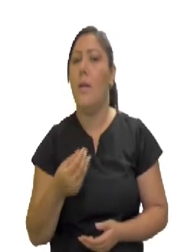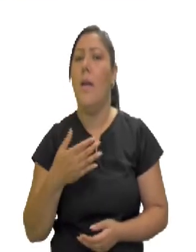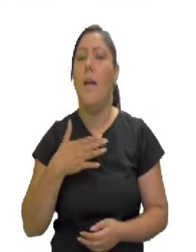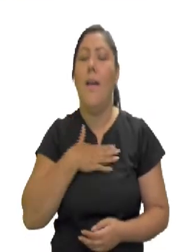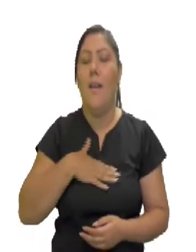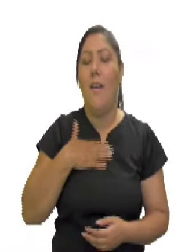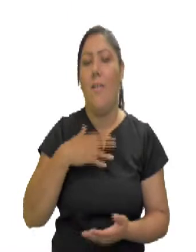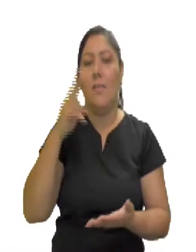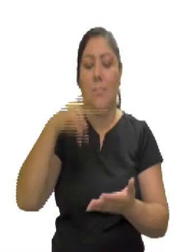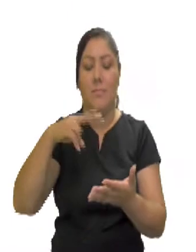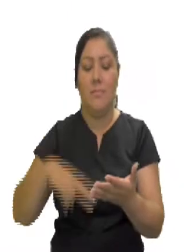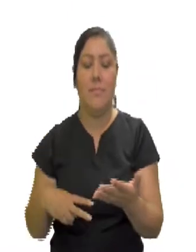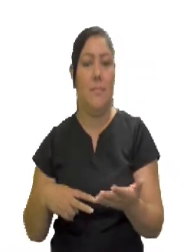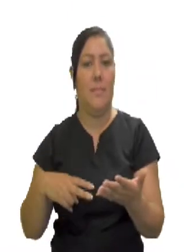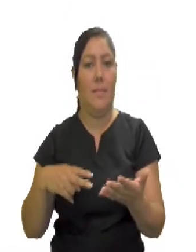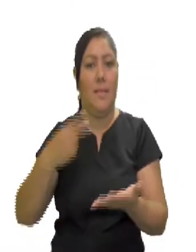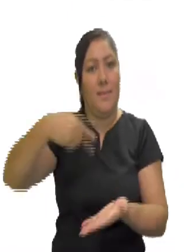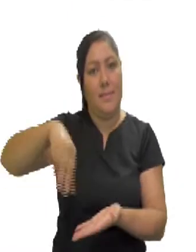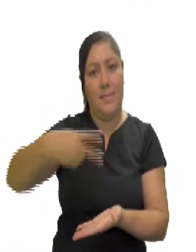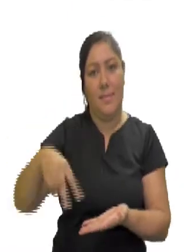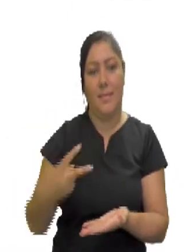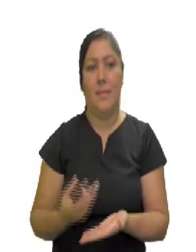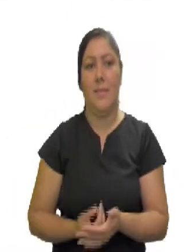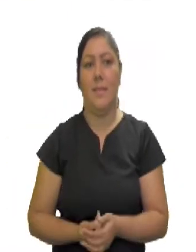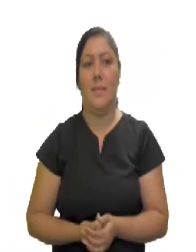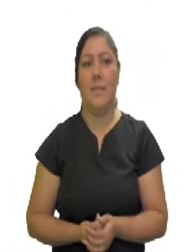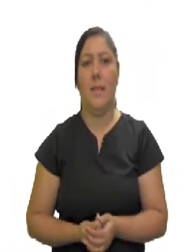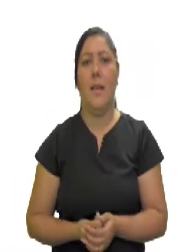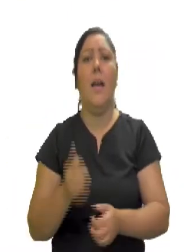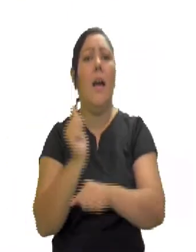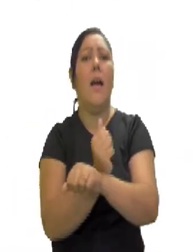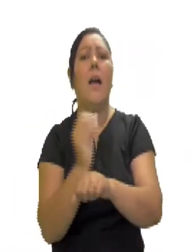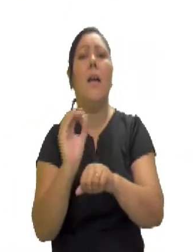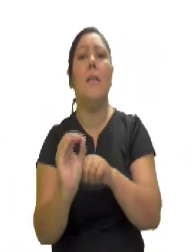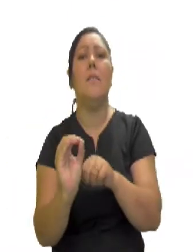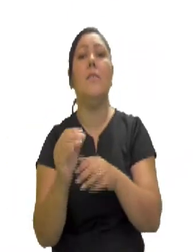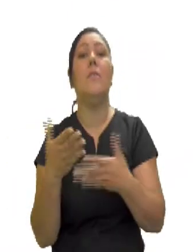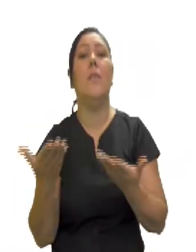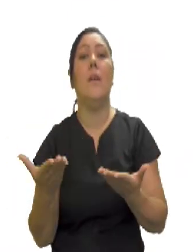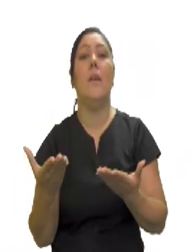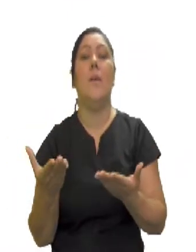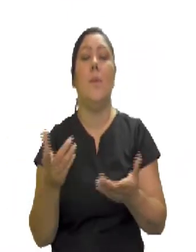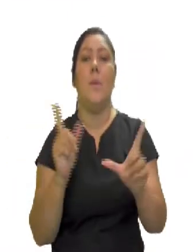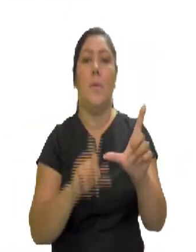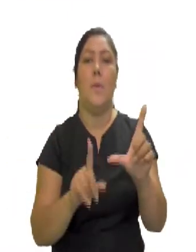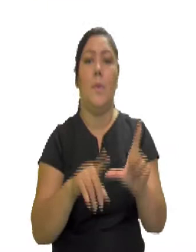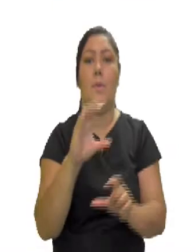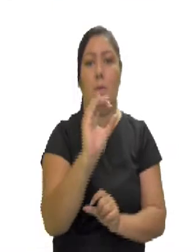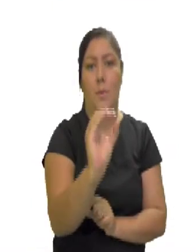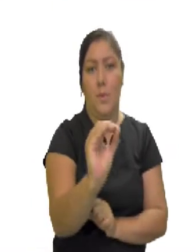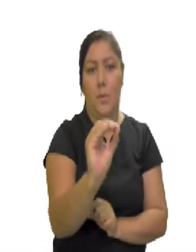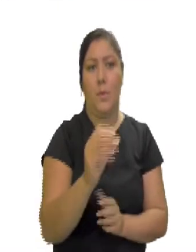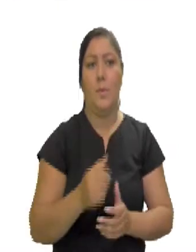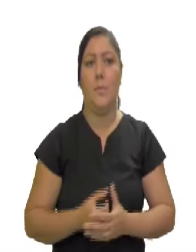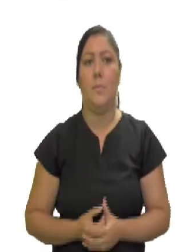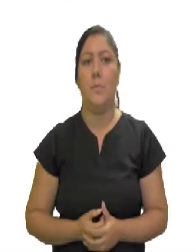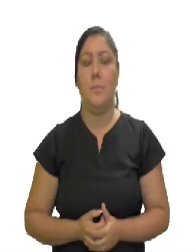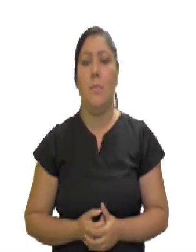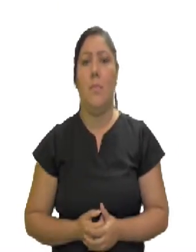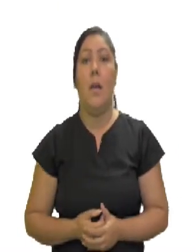O. O menino. Um menino gosta de ler e